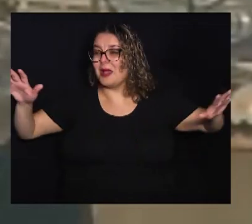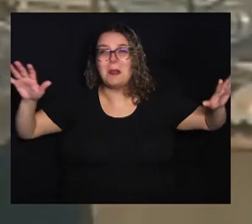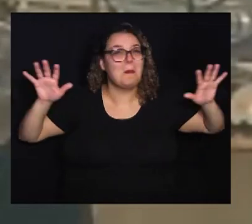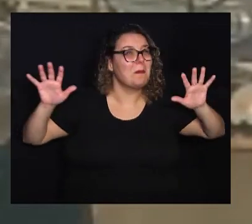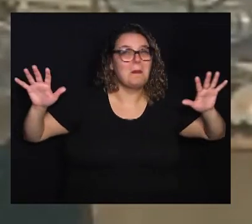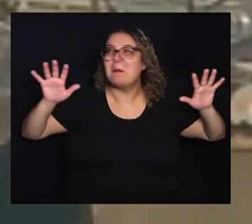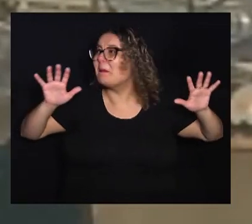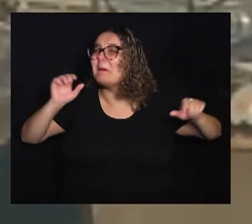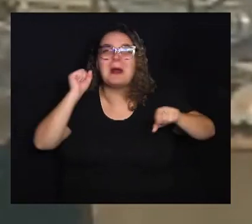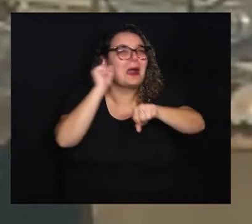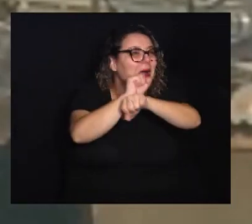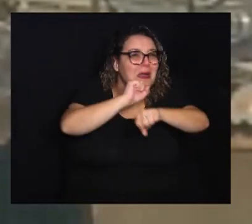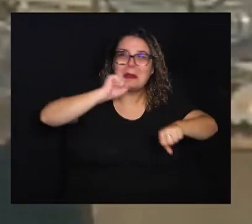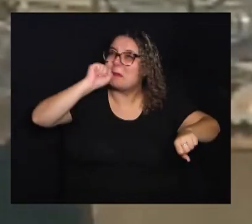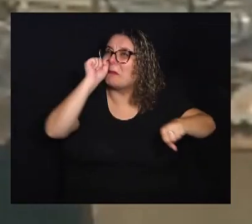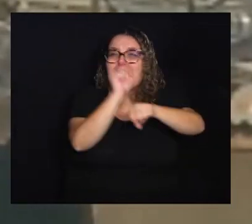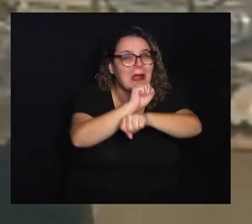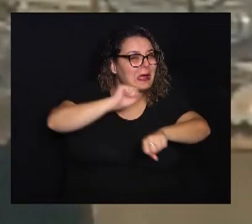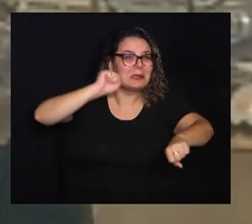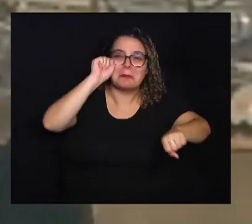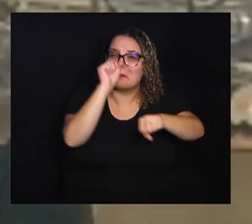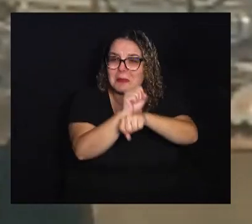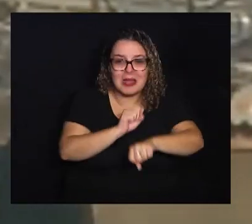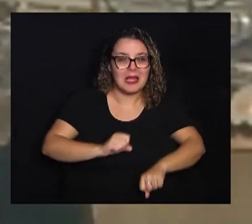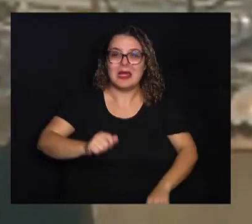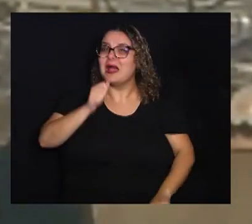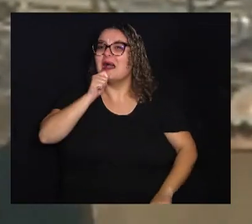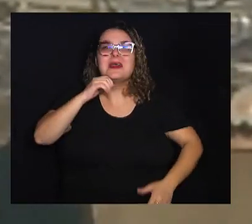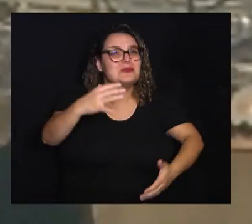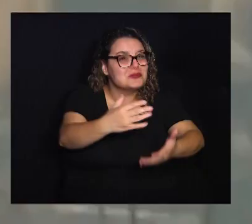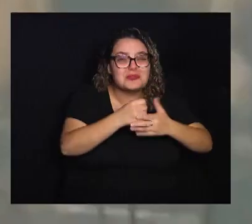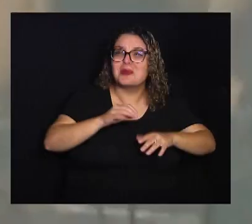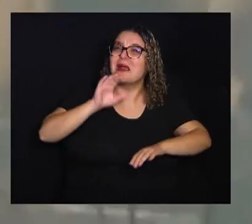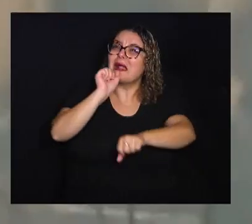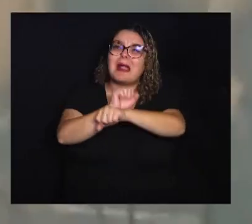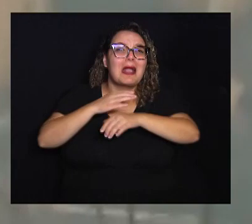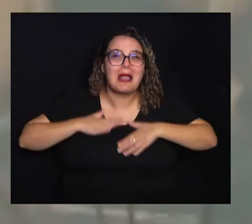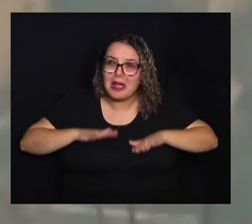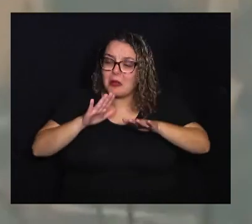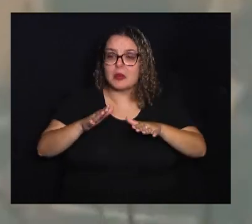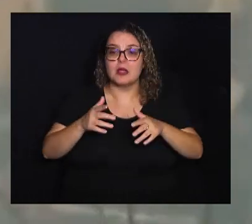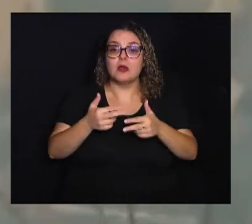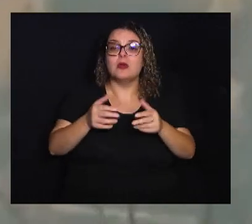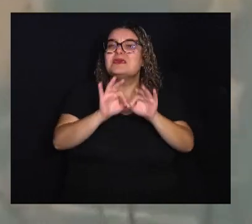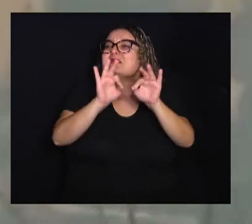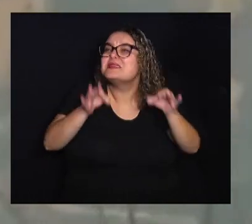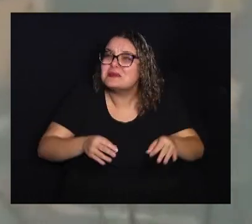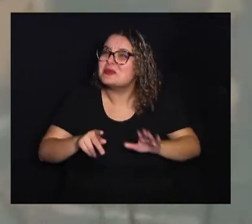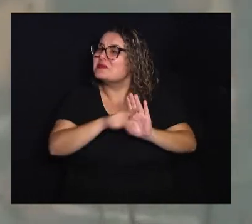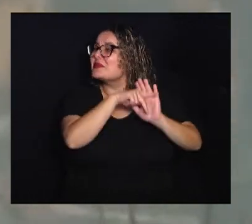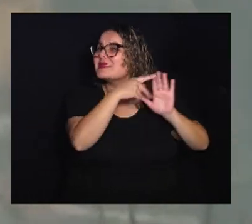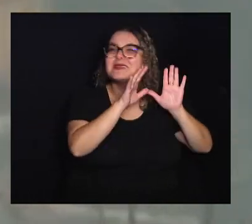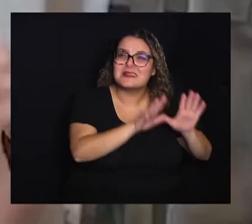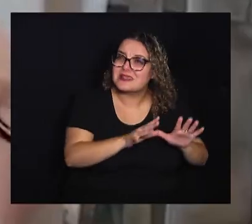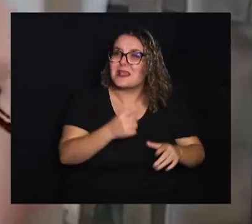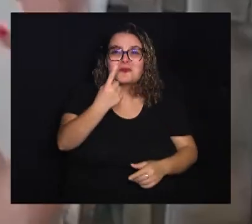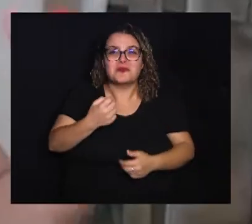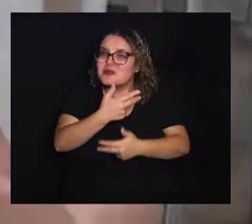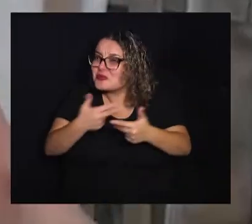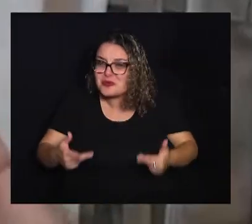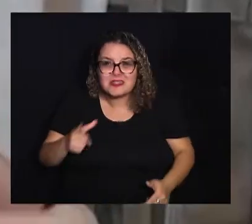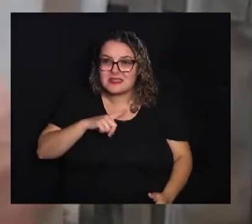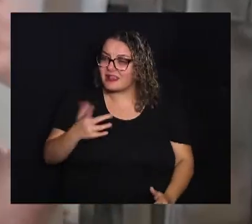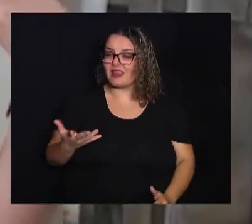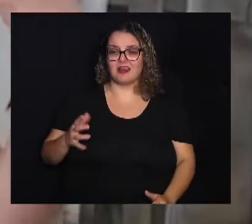para, para, para. Ainda não foi tirado os móveis. São coisas simples, mas são dos moradores, são as únicas coisas que eles